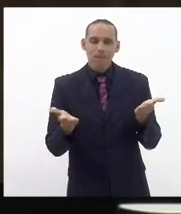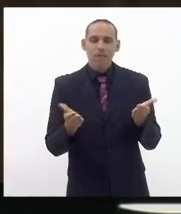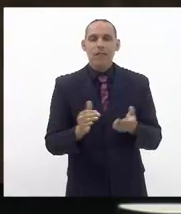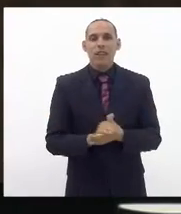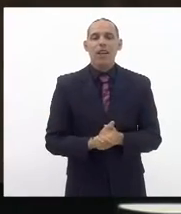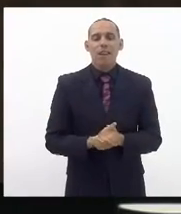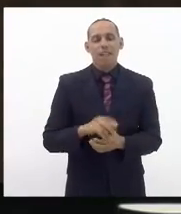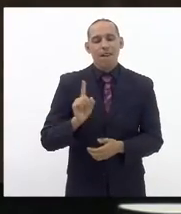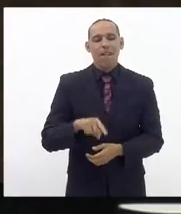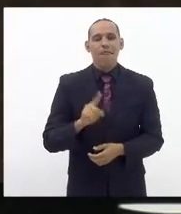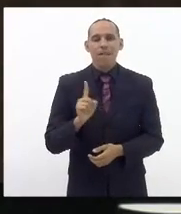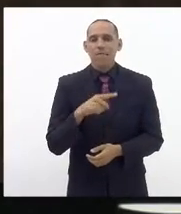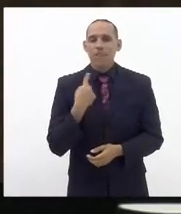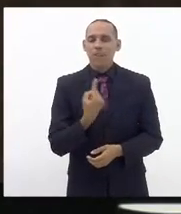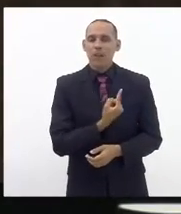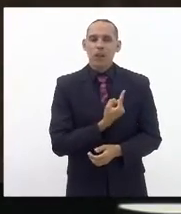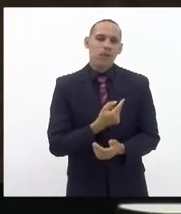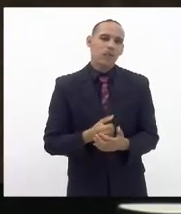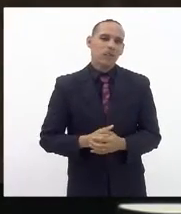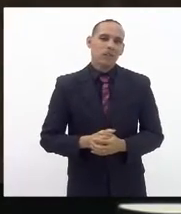Essa é a nossa...